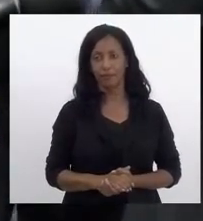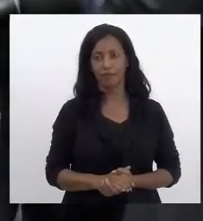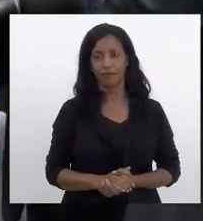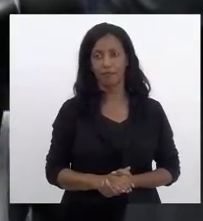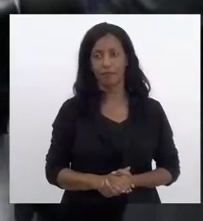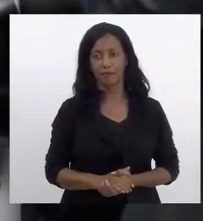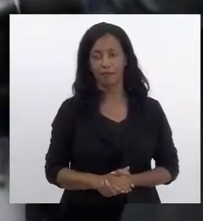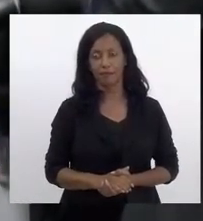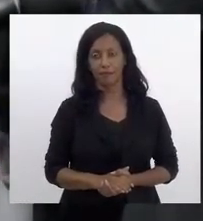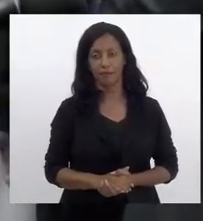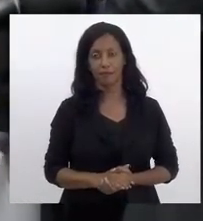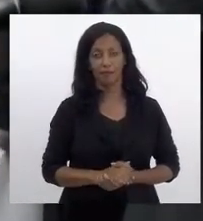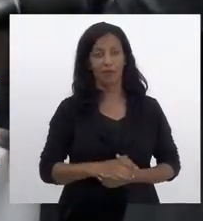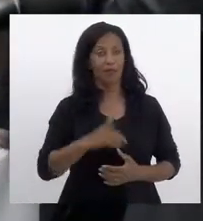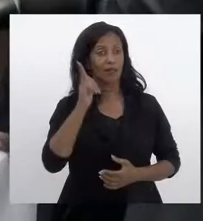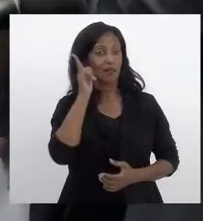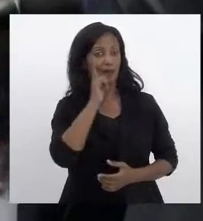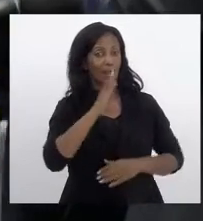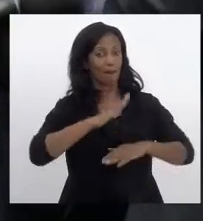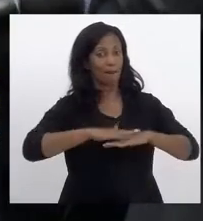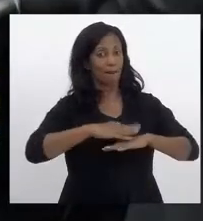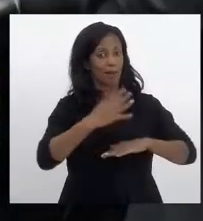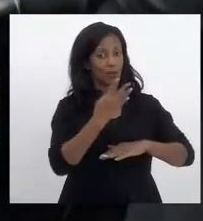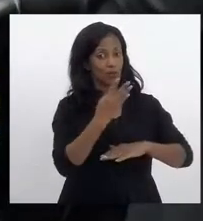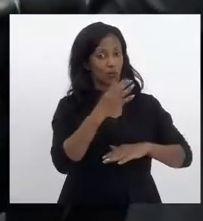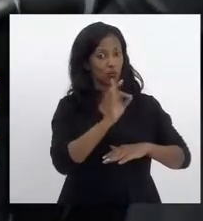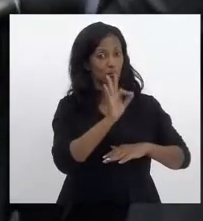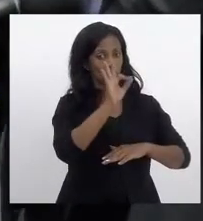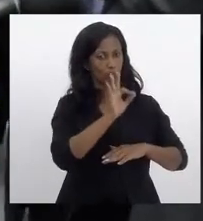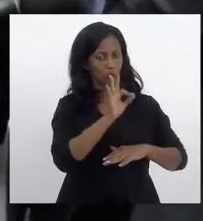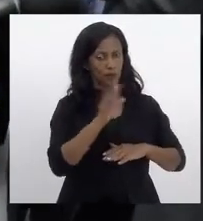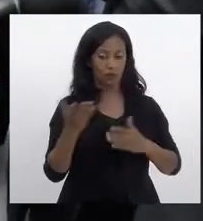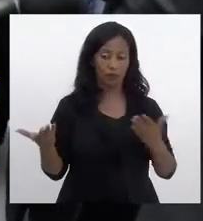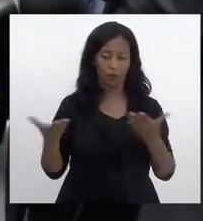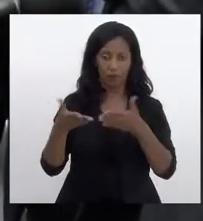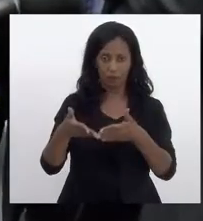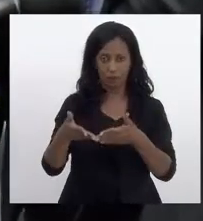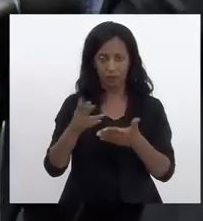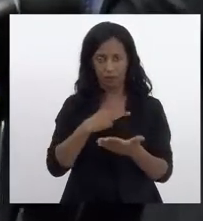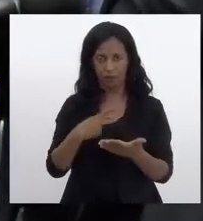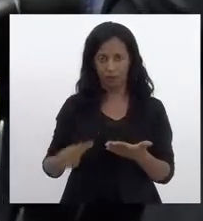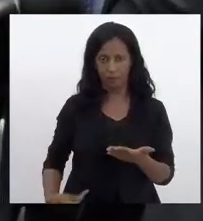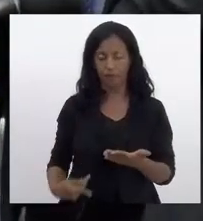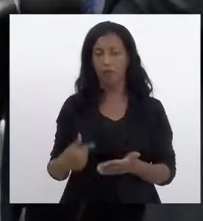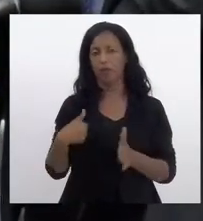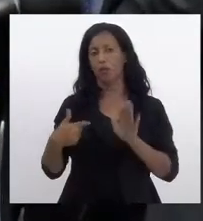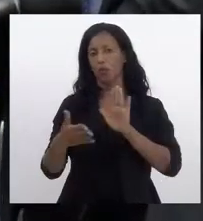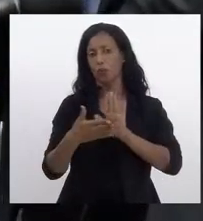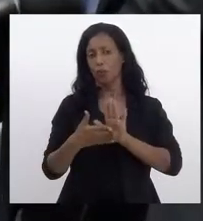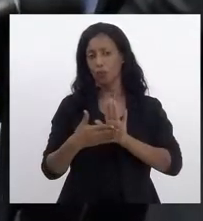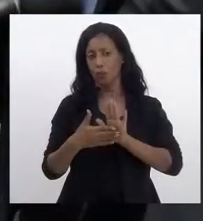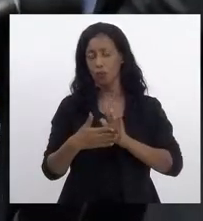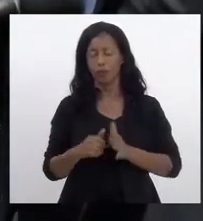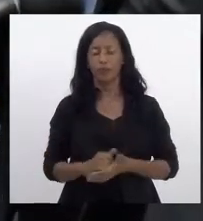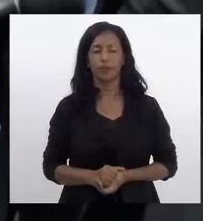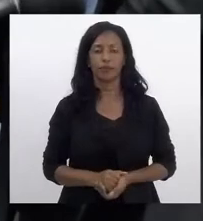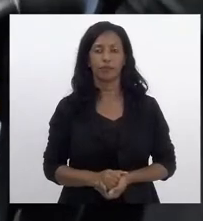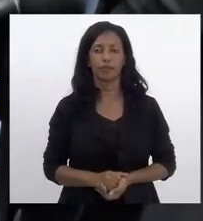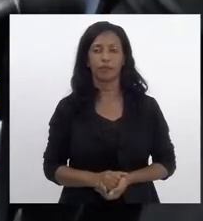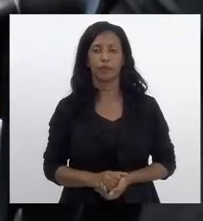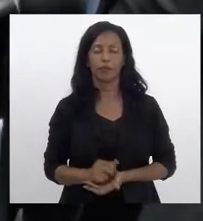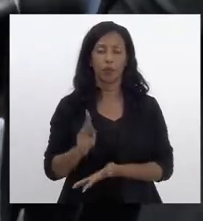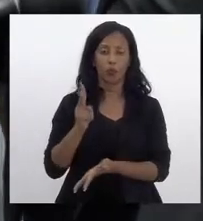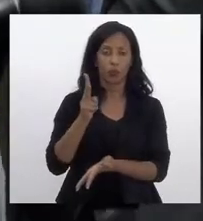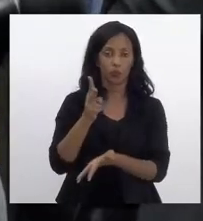a grã, que vai ganhar muito mais. Então, assim posto, senhor presidente, eu estou propondo